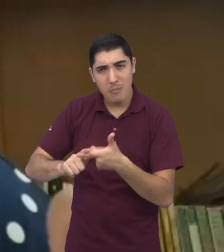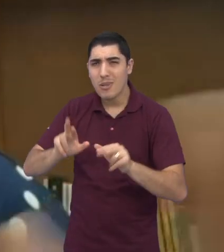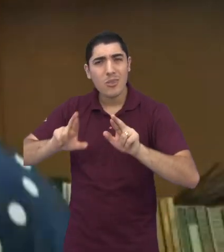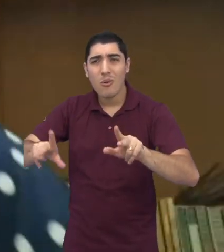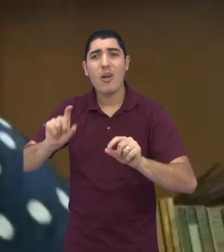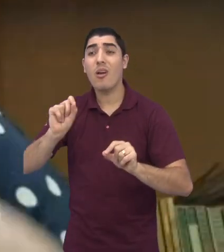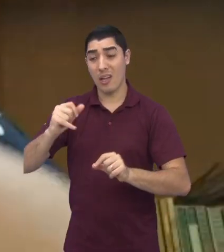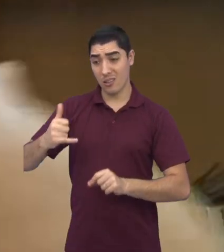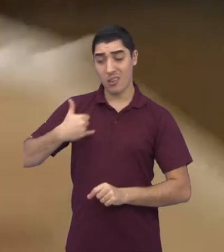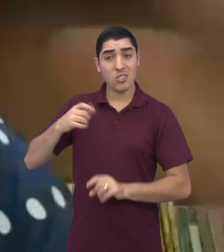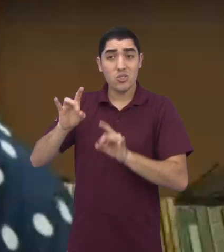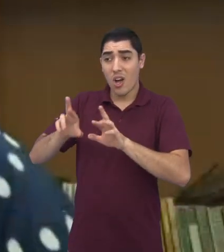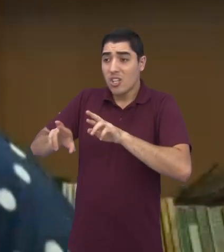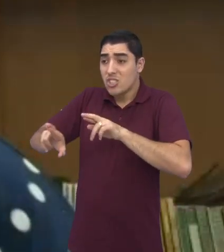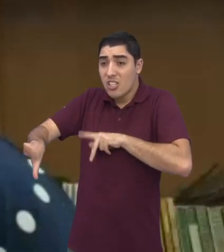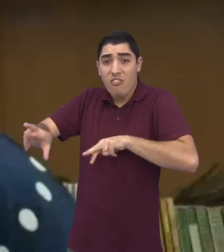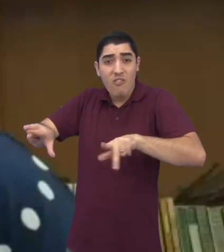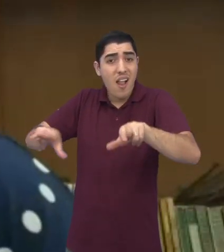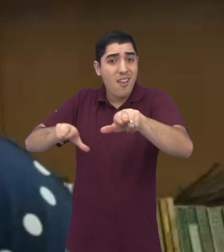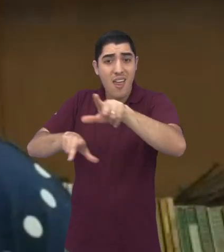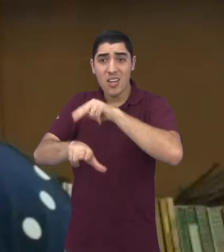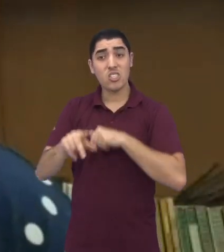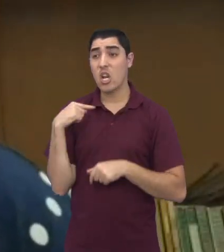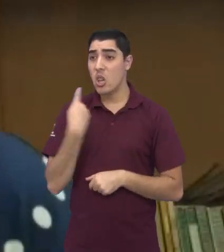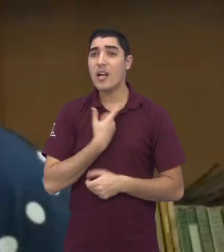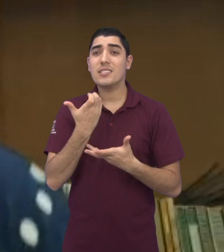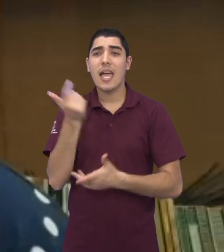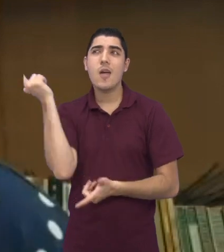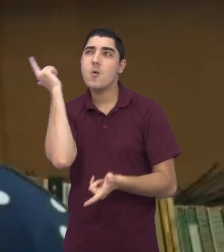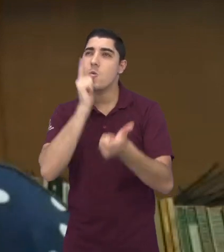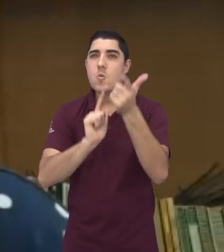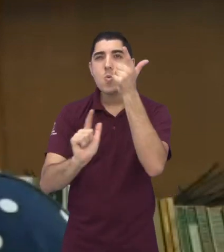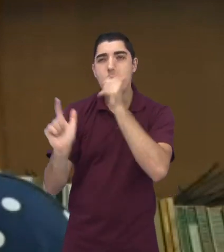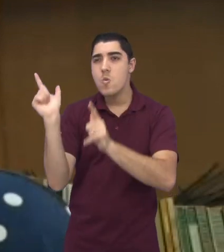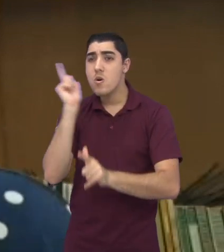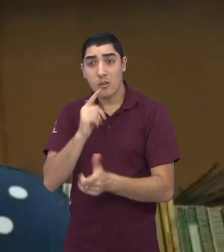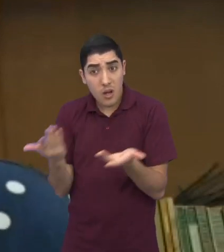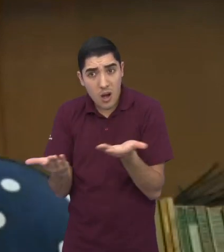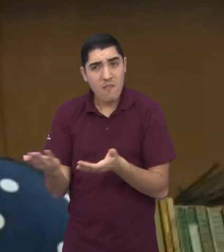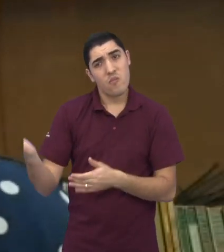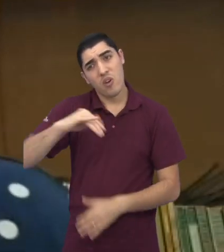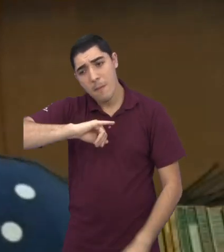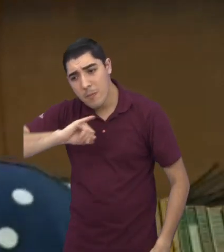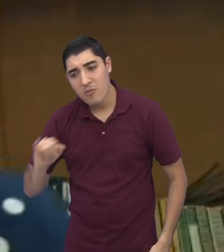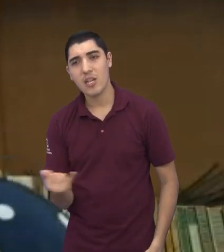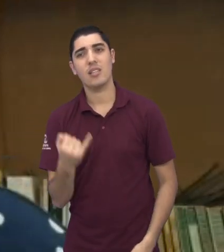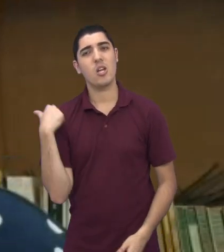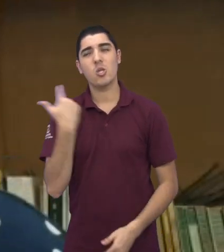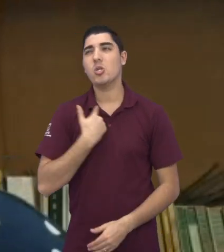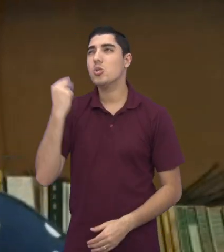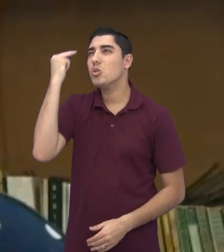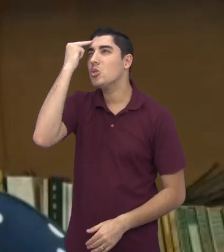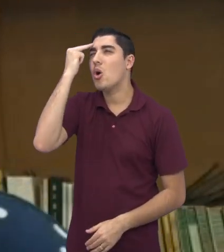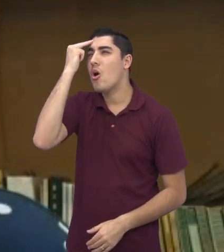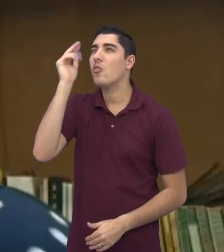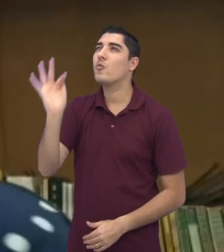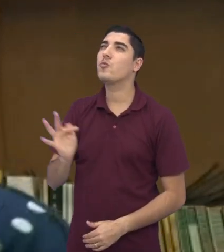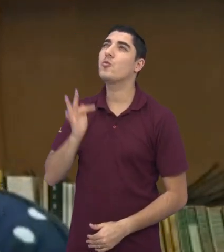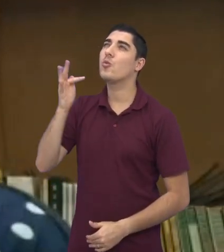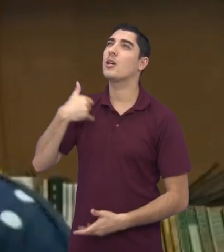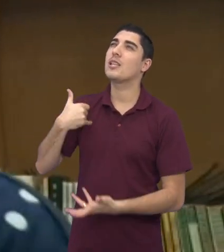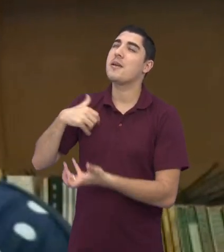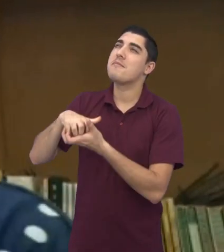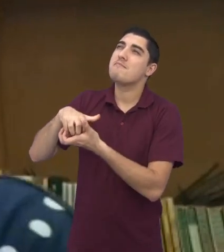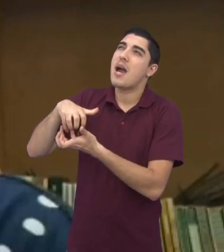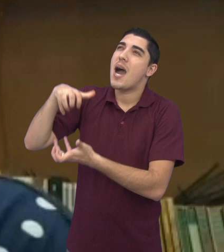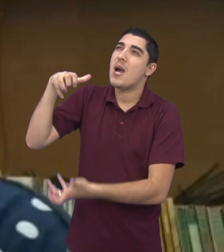diferença, e é o que nós todos desejamos alcançar. Vamos aproveitar, vamos ter sonhos de como que a gente vai ser velho, né? Se a gente vai